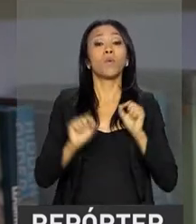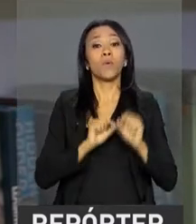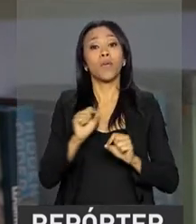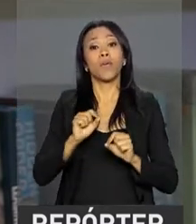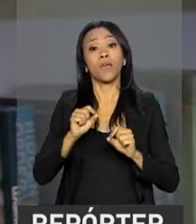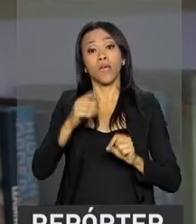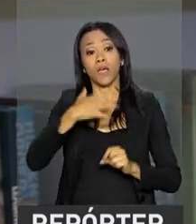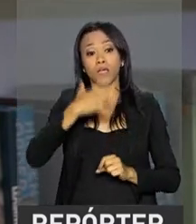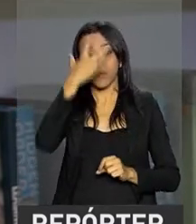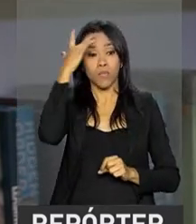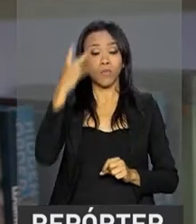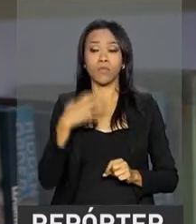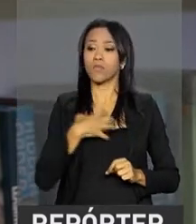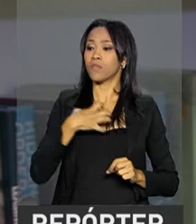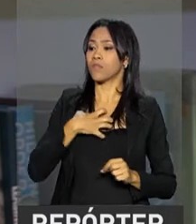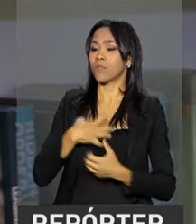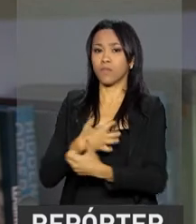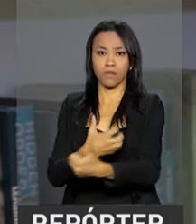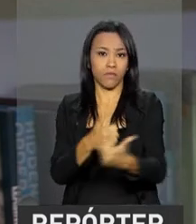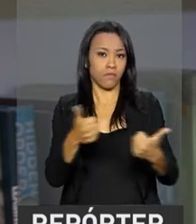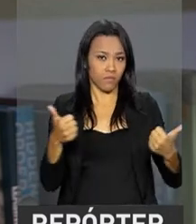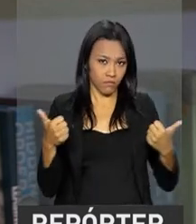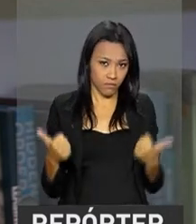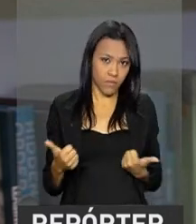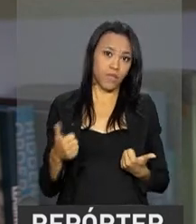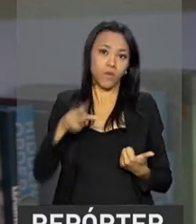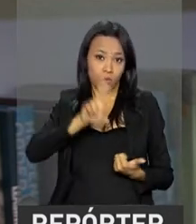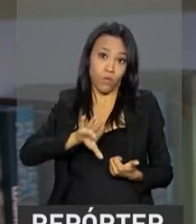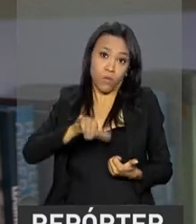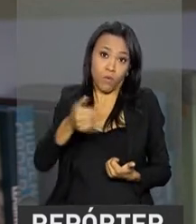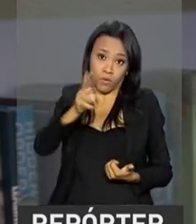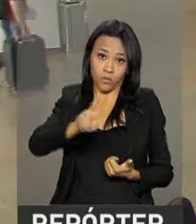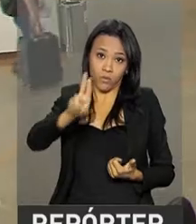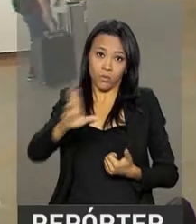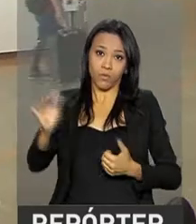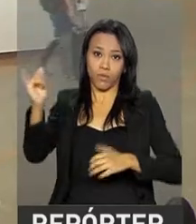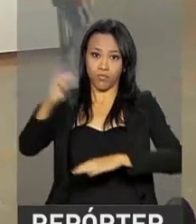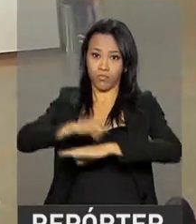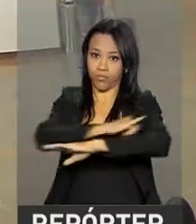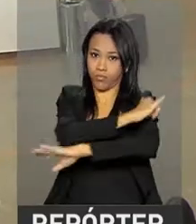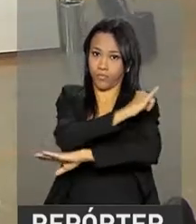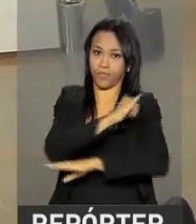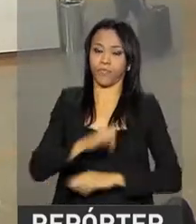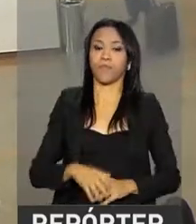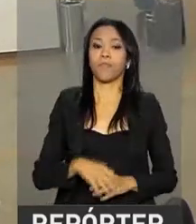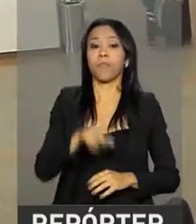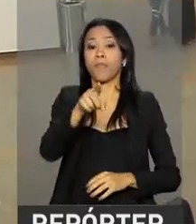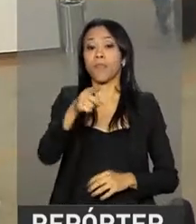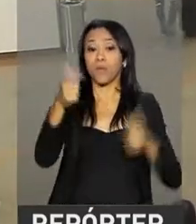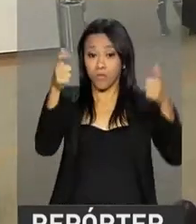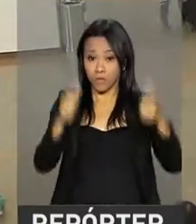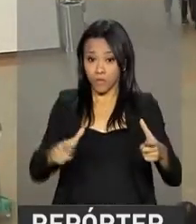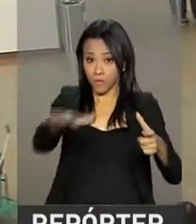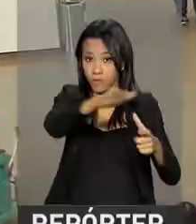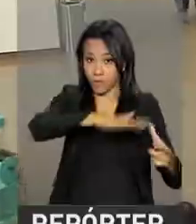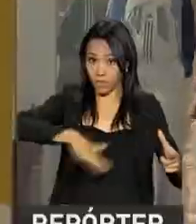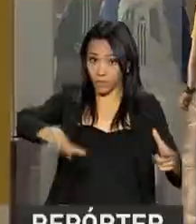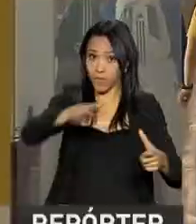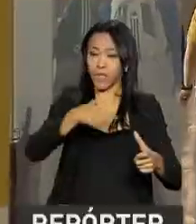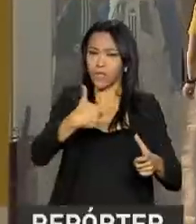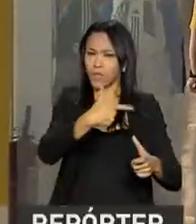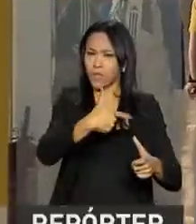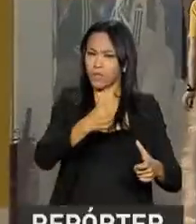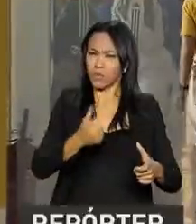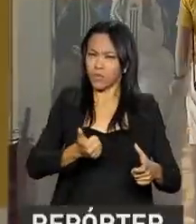bem estar maior para o usuário o serviço de aviação vai ter que passar por lá terminais leiloados pelo governo a partir de 2012